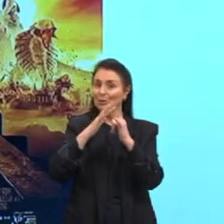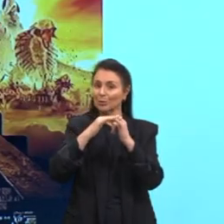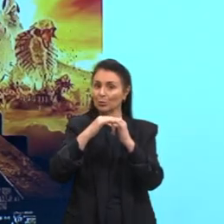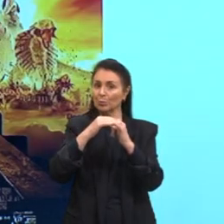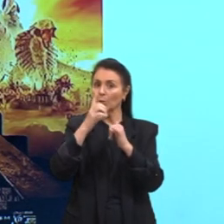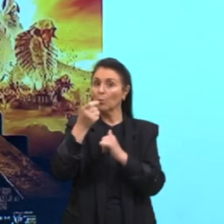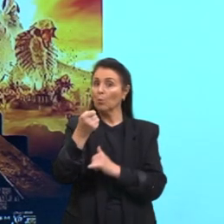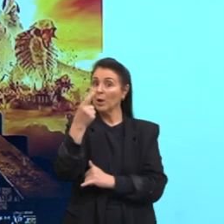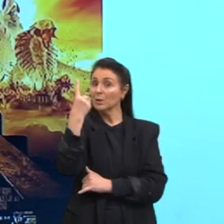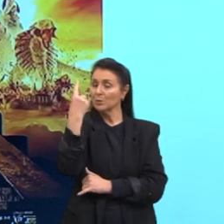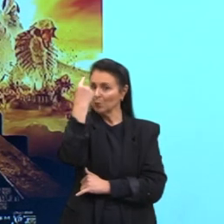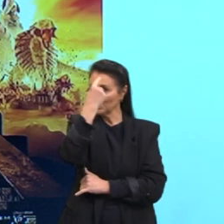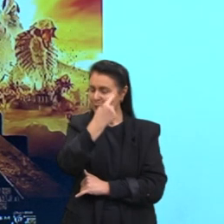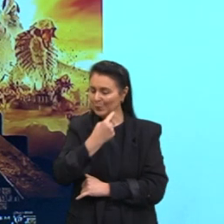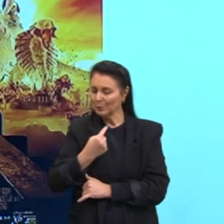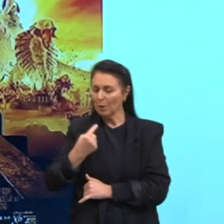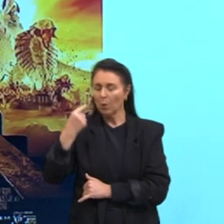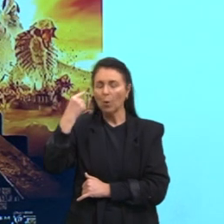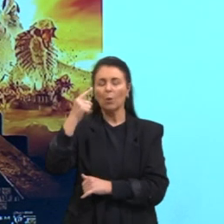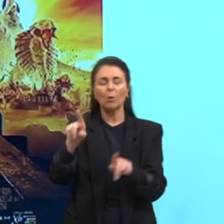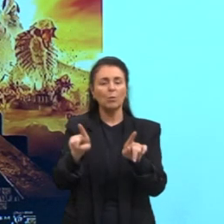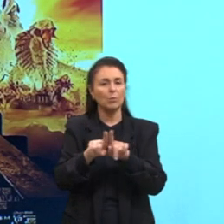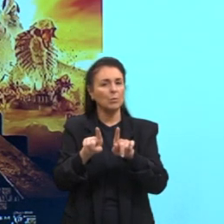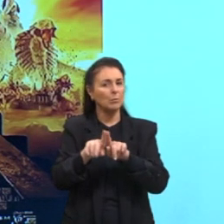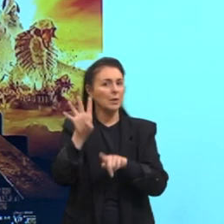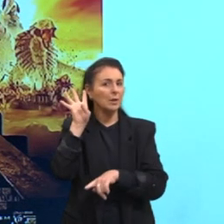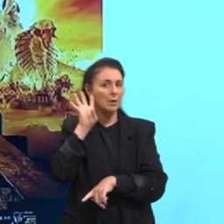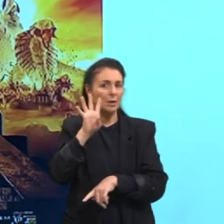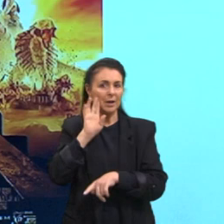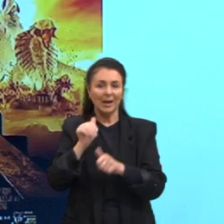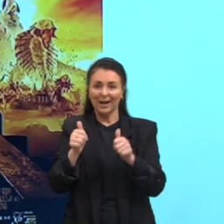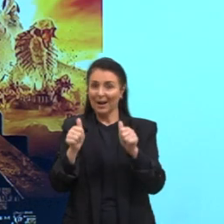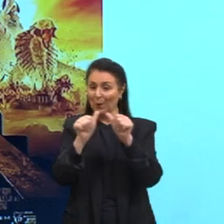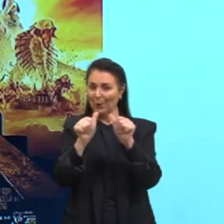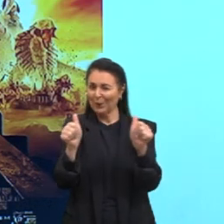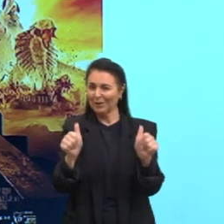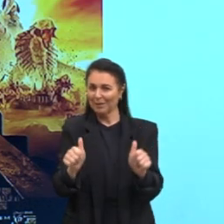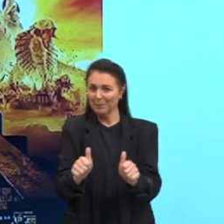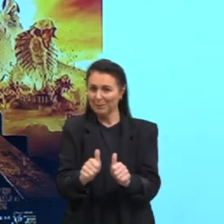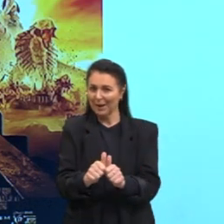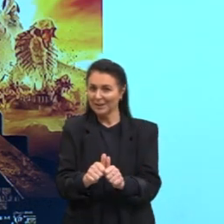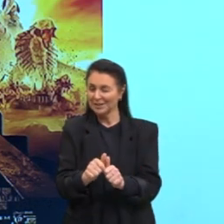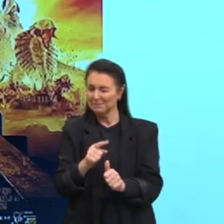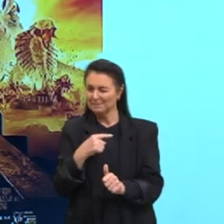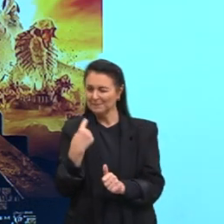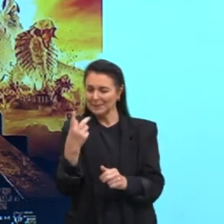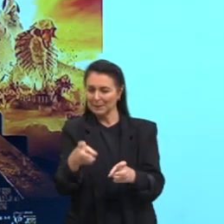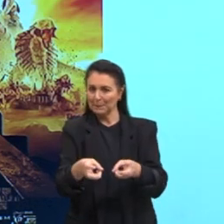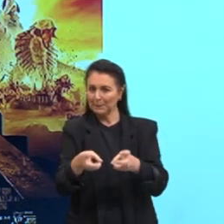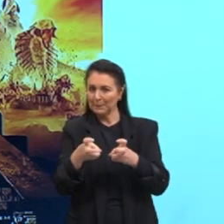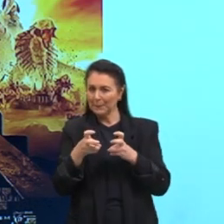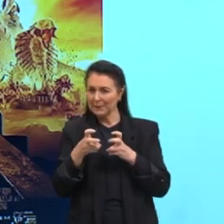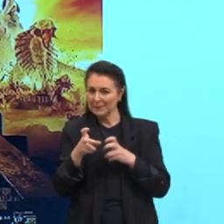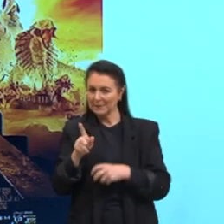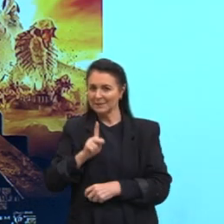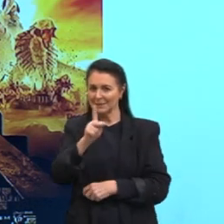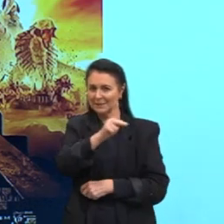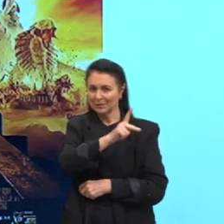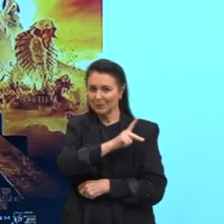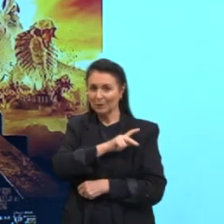de quase uma hora Tá super bacana também já na imagem aqui de capa a gente já percebe o povo do